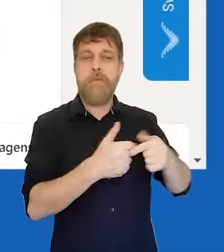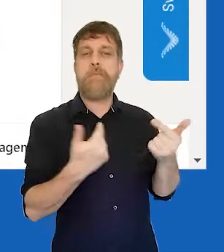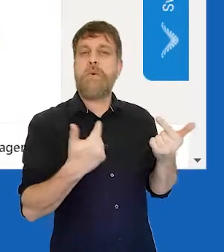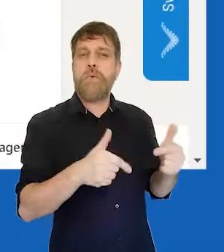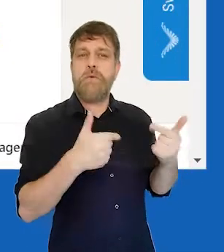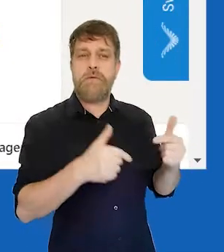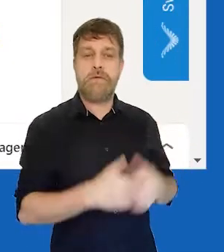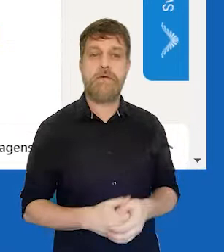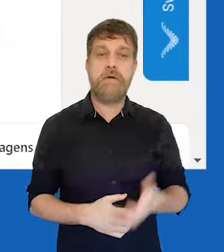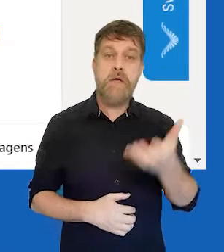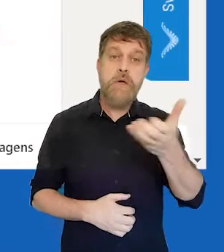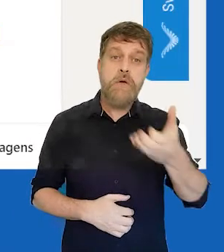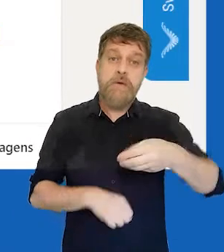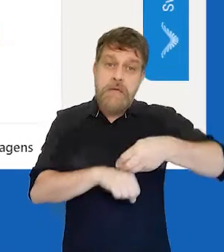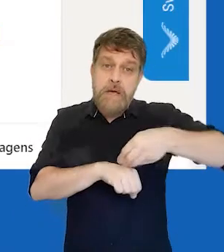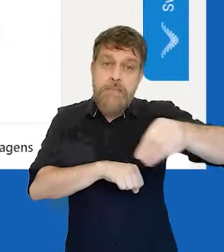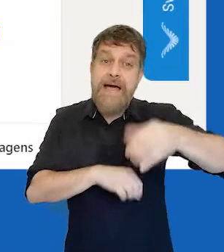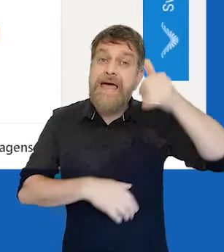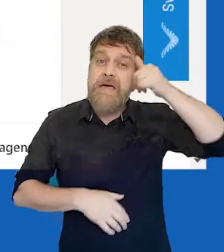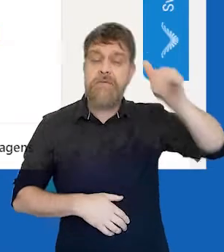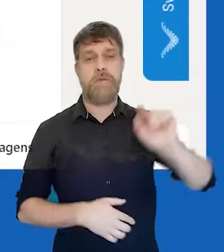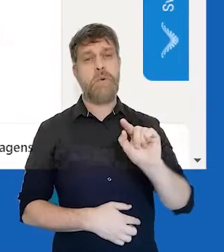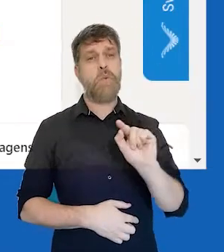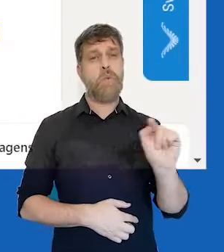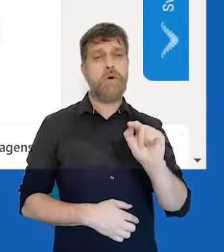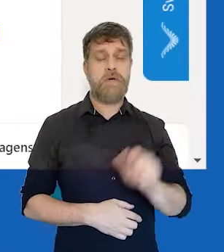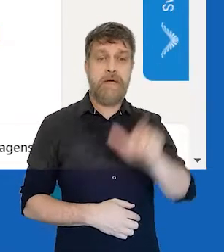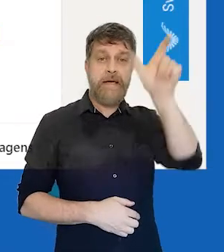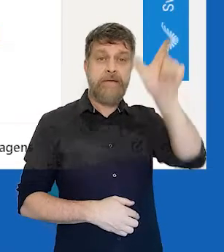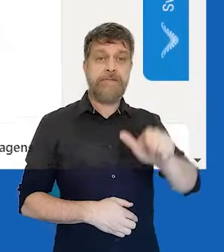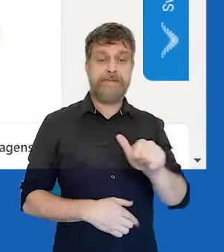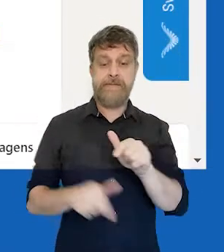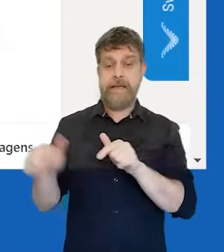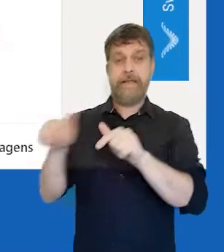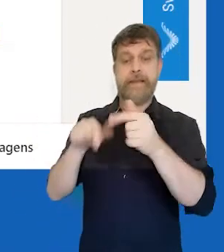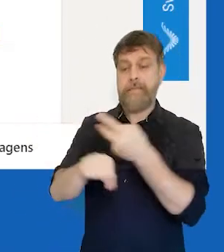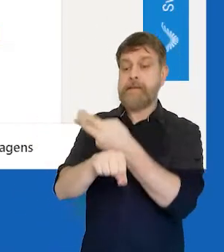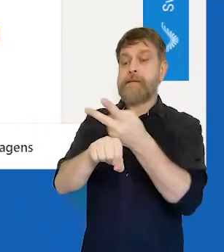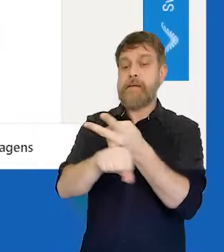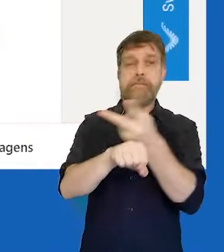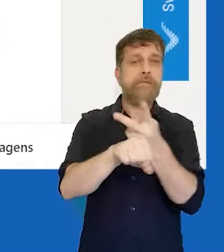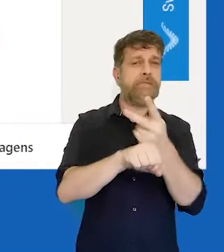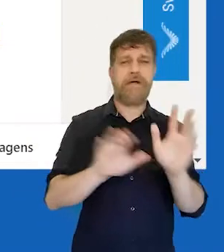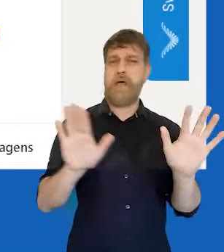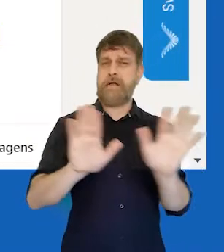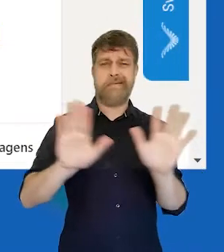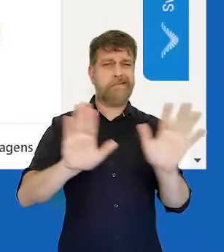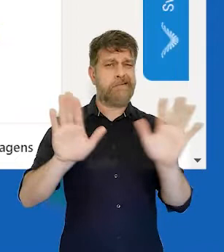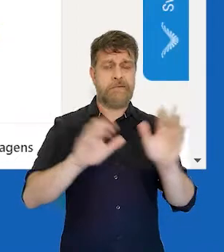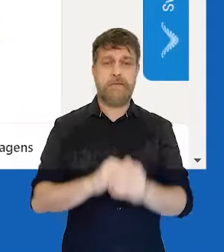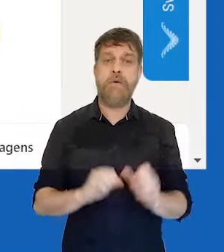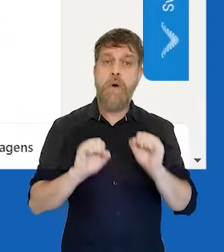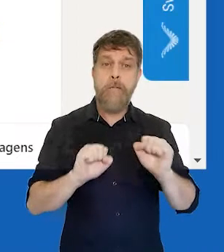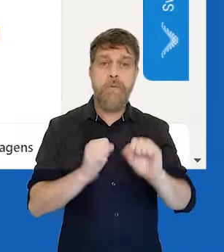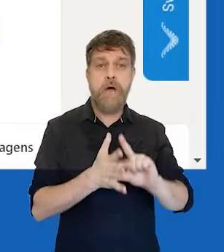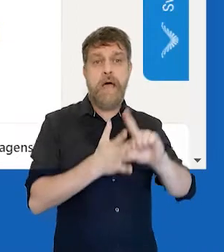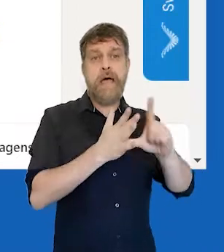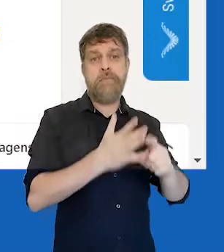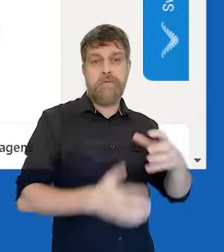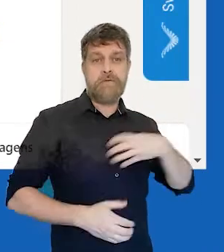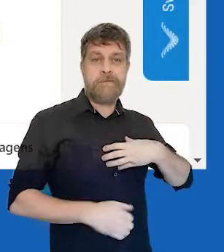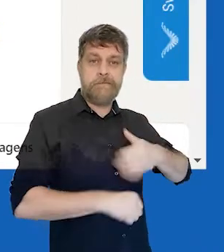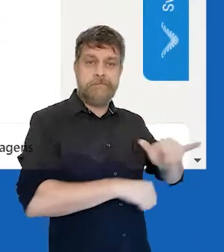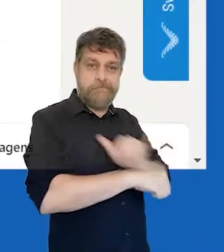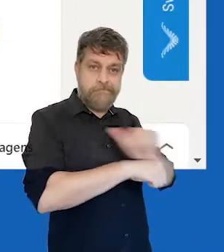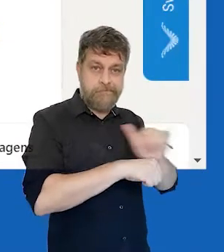única coisa que eu queria pedir para vocês evitarem é colocar que vocês estão em recolocação profissional aí se vocês podem colocar de outras